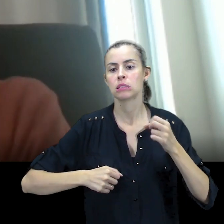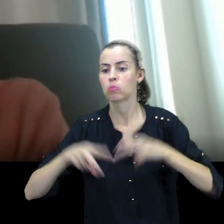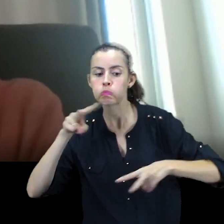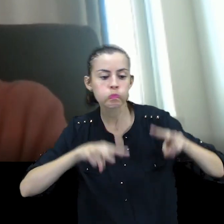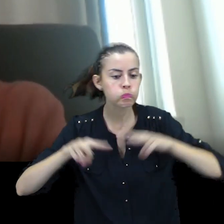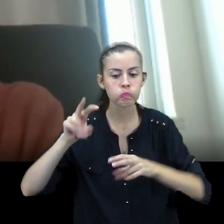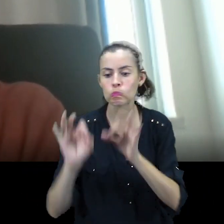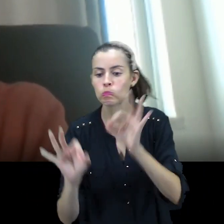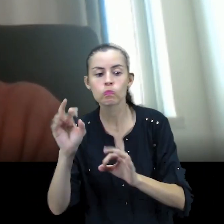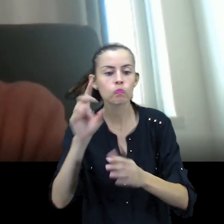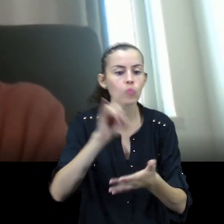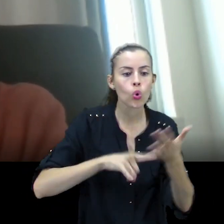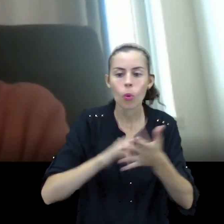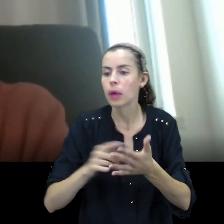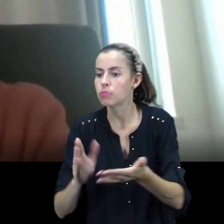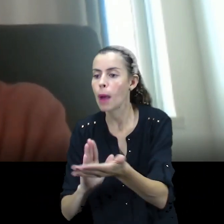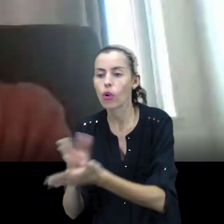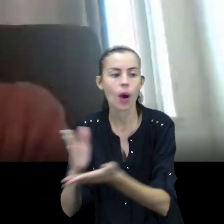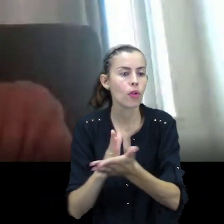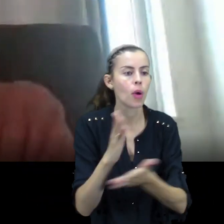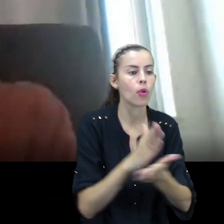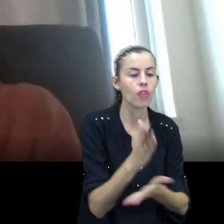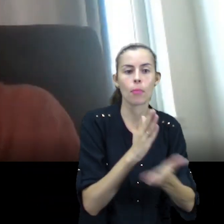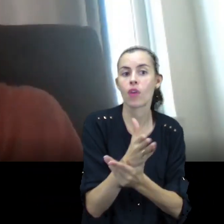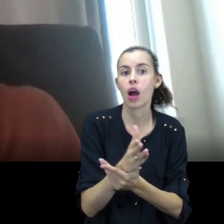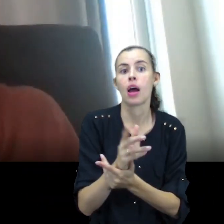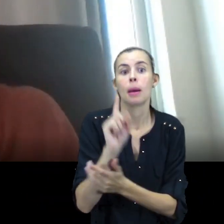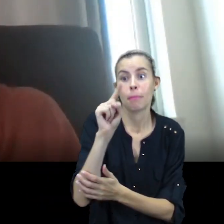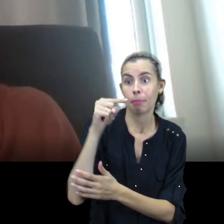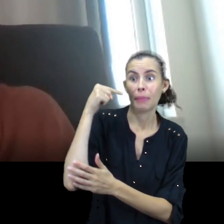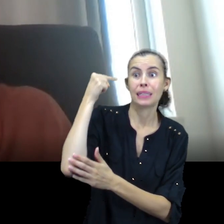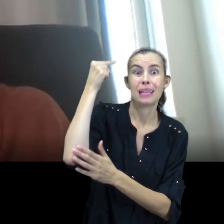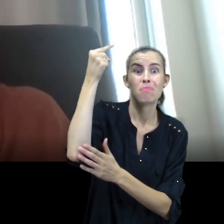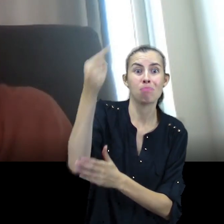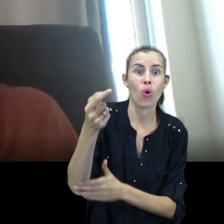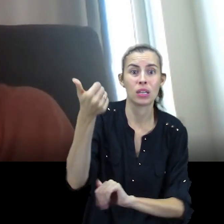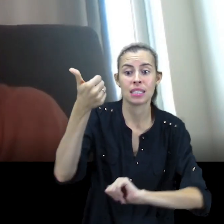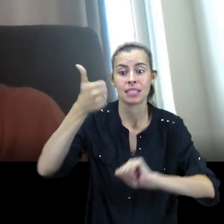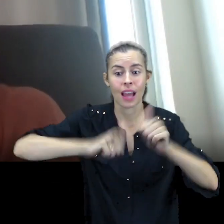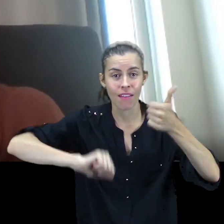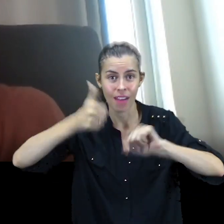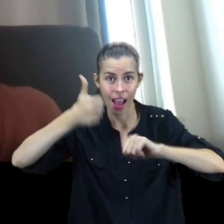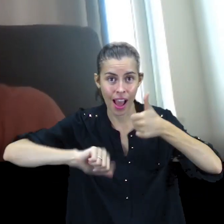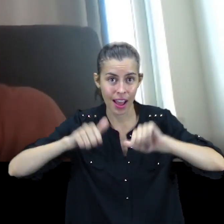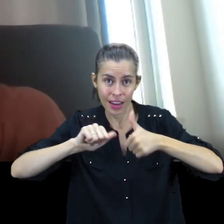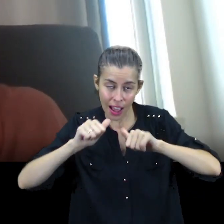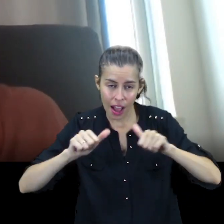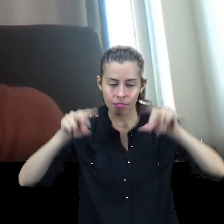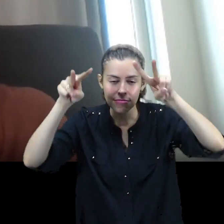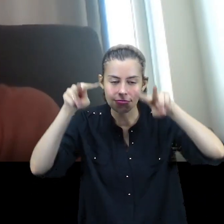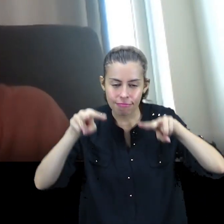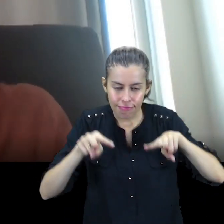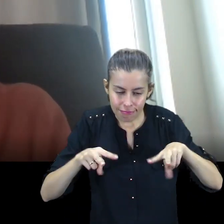uma avaliação da implementação total, né, um diálogo da administração central, de todos esses órgãos de